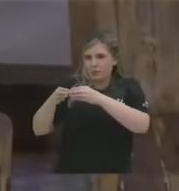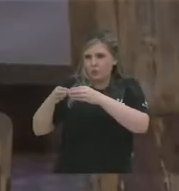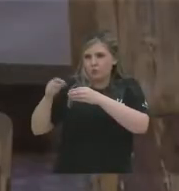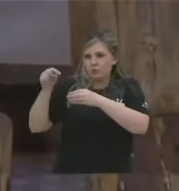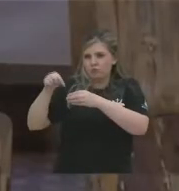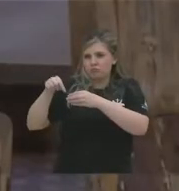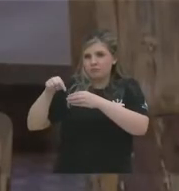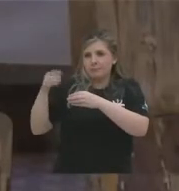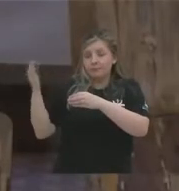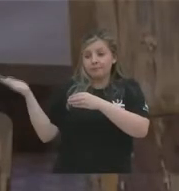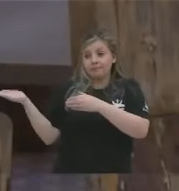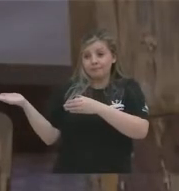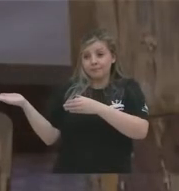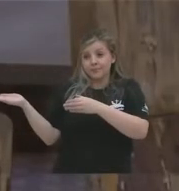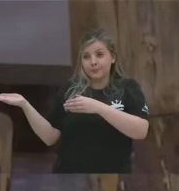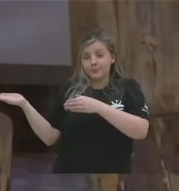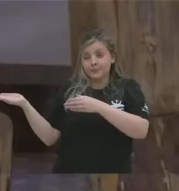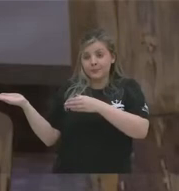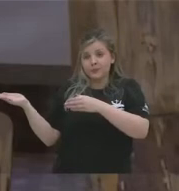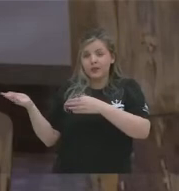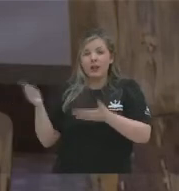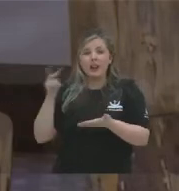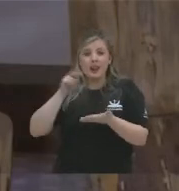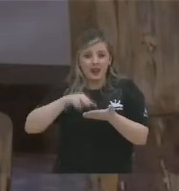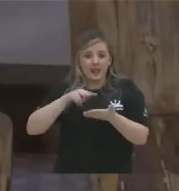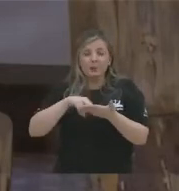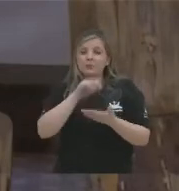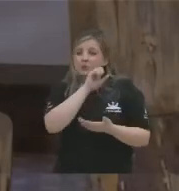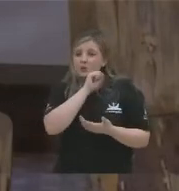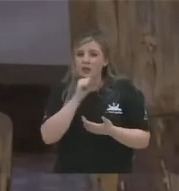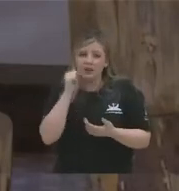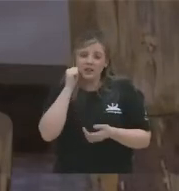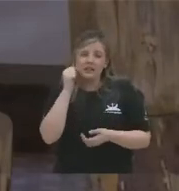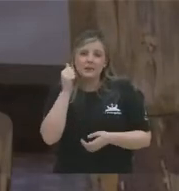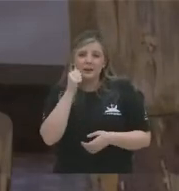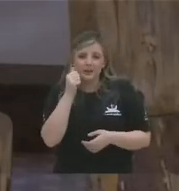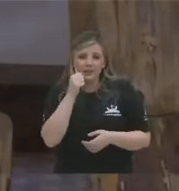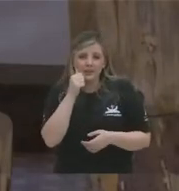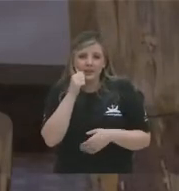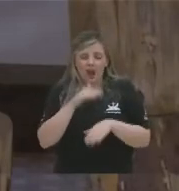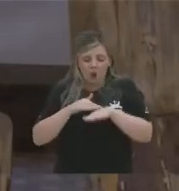Nós lemos o texto da samaritana, o diálogo dela com Jesus.